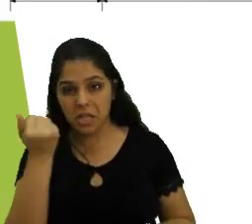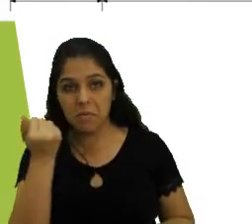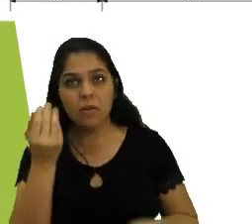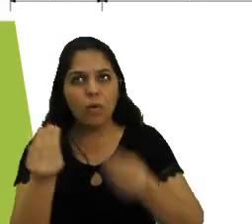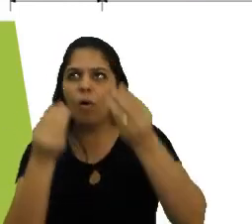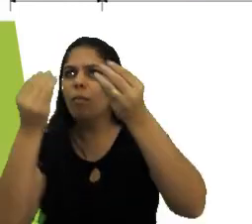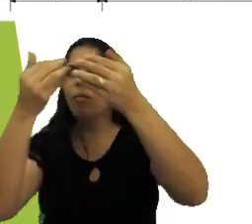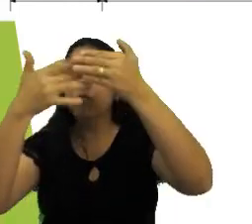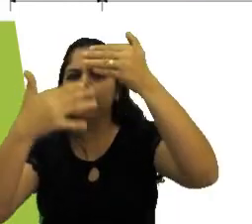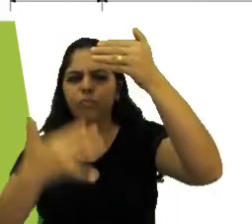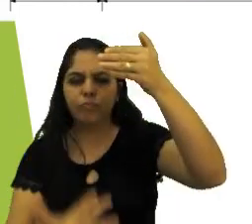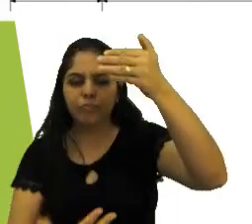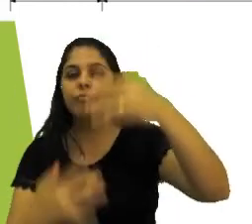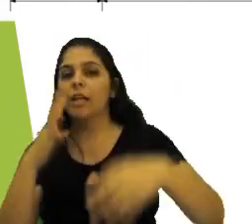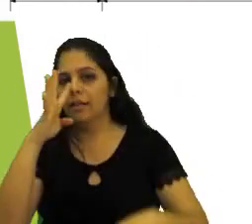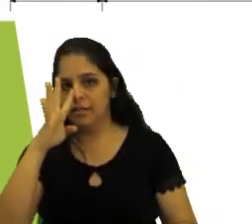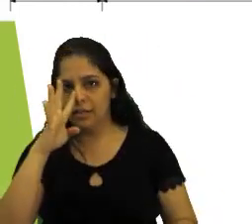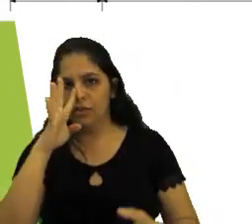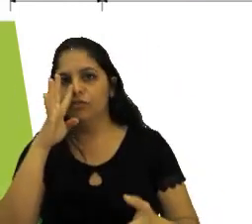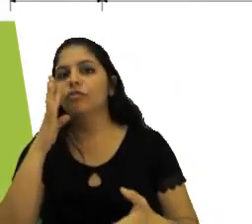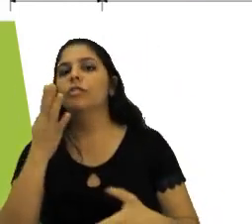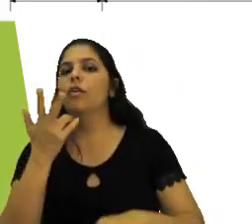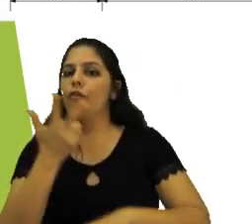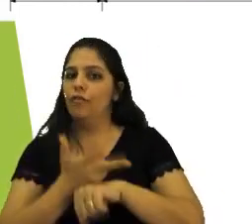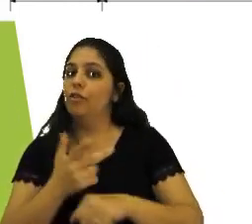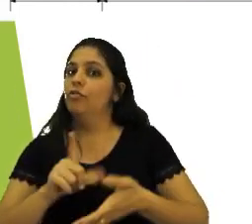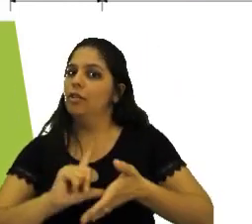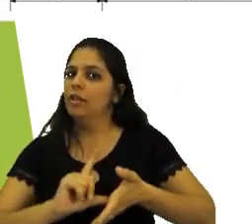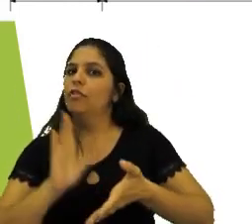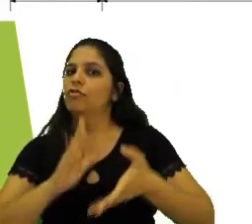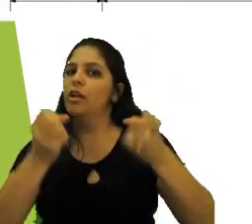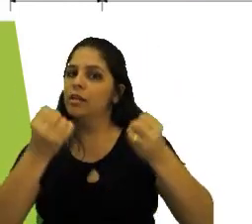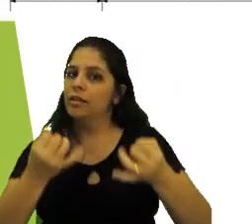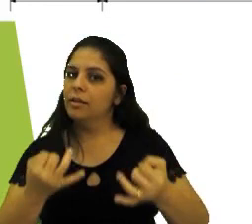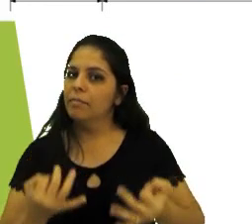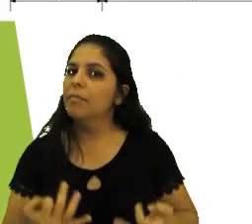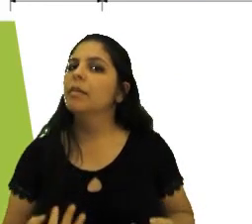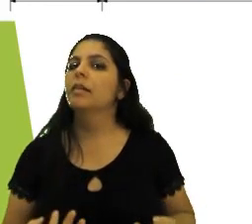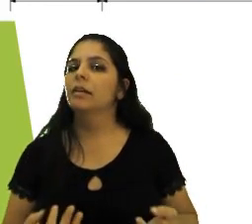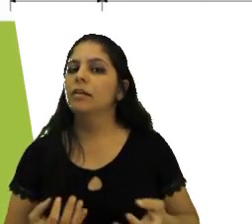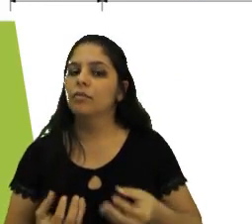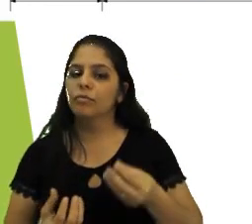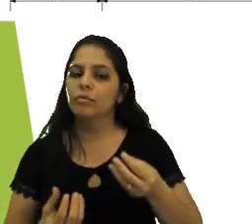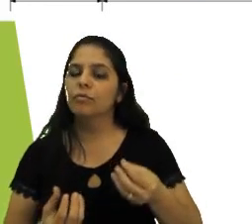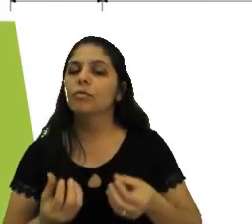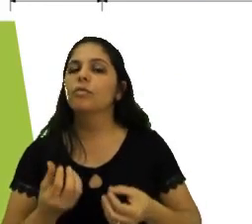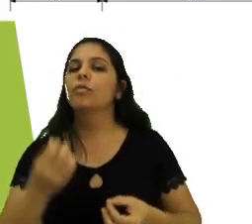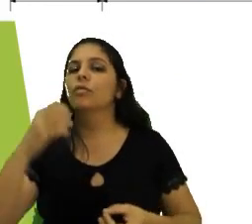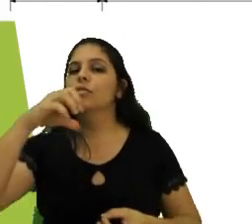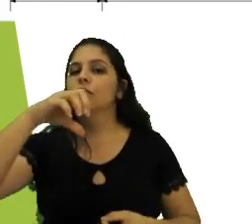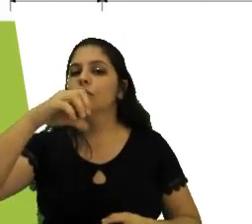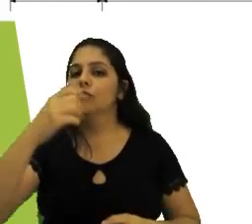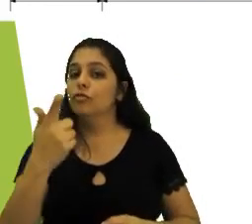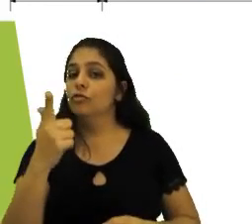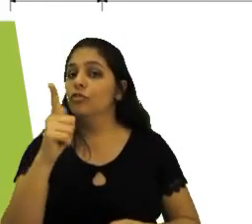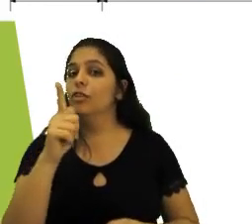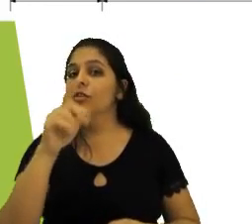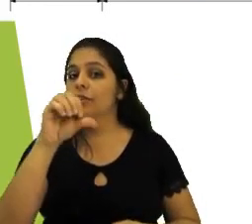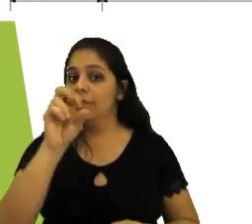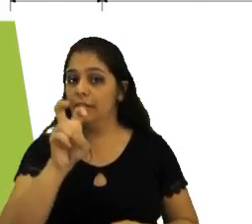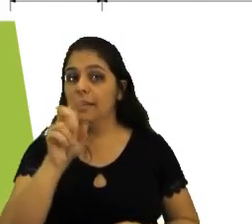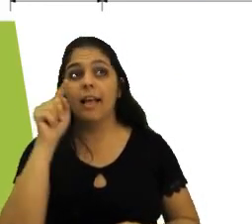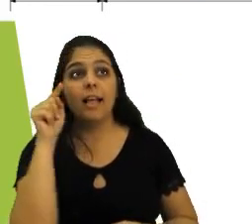programação, assista um vídeo anterior, tá? Esse que eu explico justamente o ciclo 95, tá? Aqui, pessoal, eu